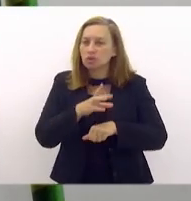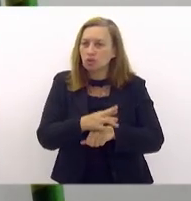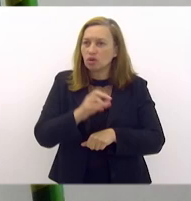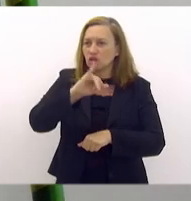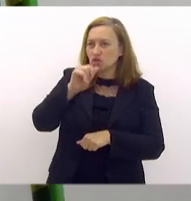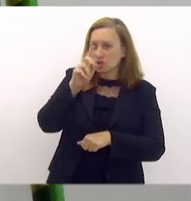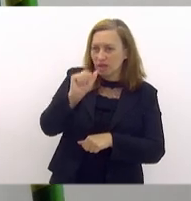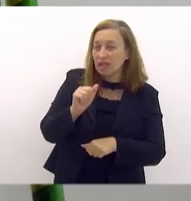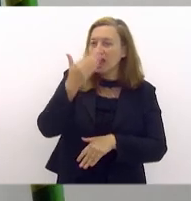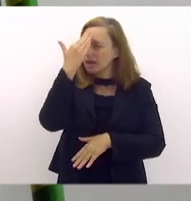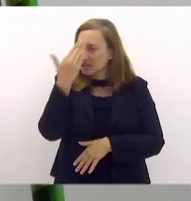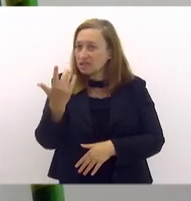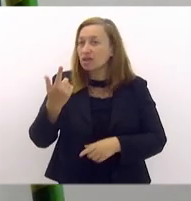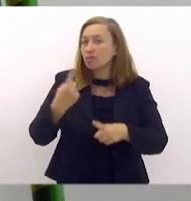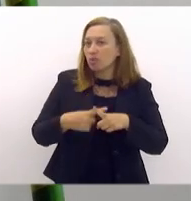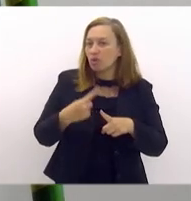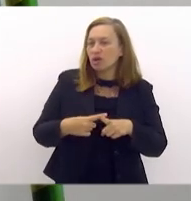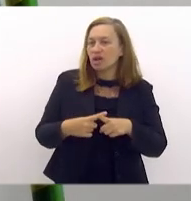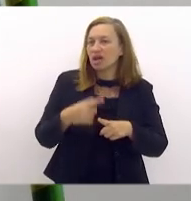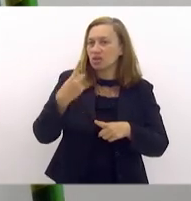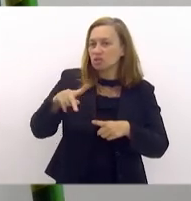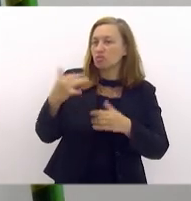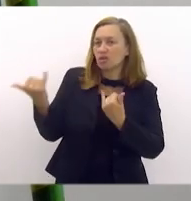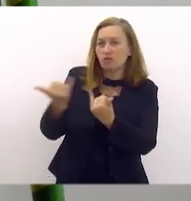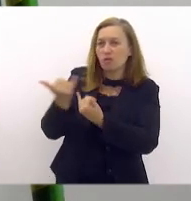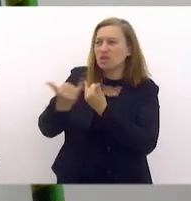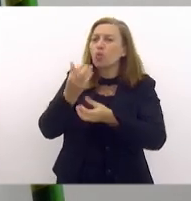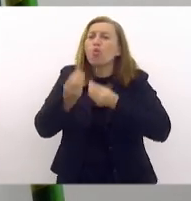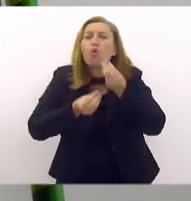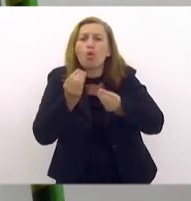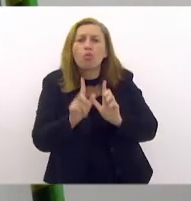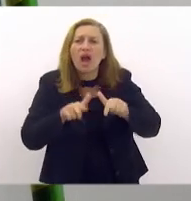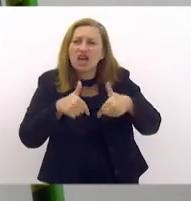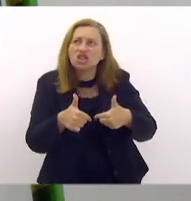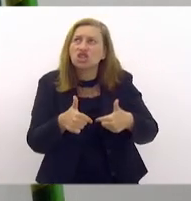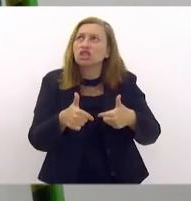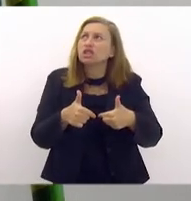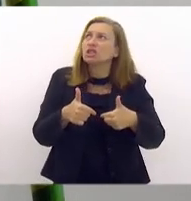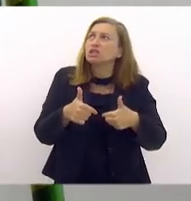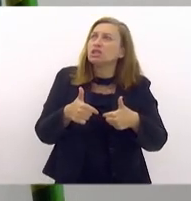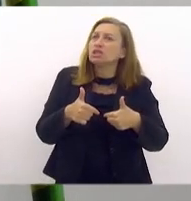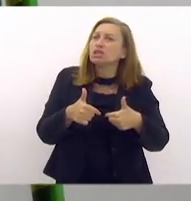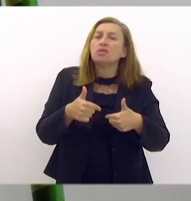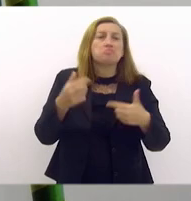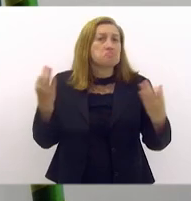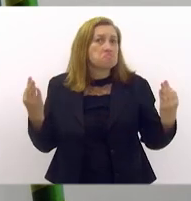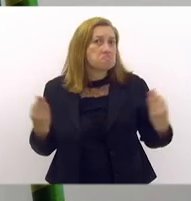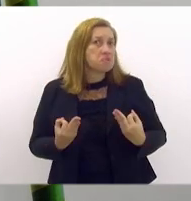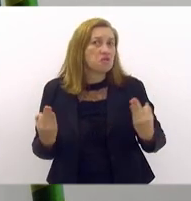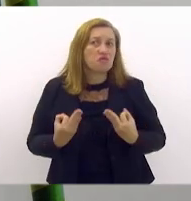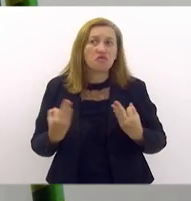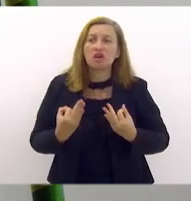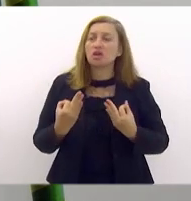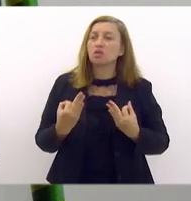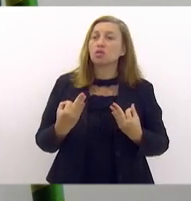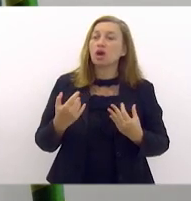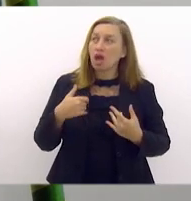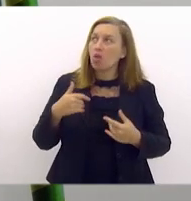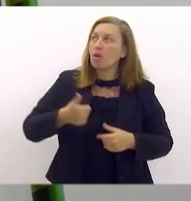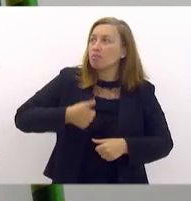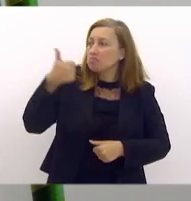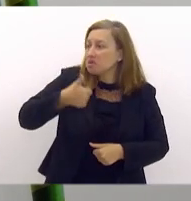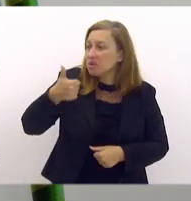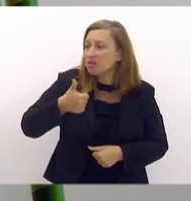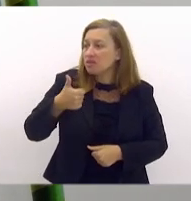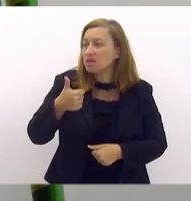vez agradecendo, porque a sua cartilha de como lidar é muito incrível, né? Porque eu foi a primeira vez que